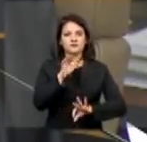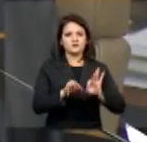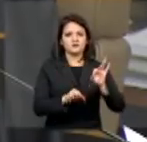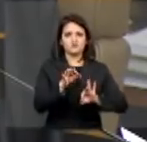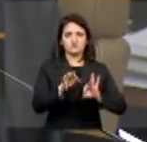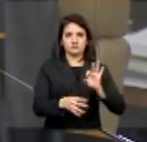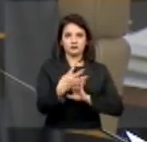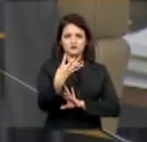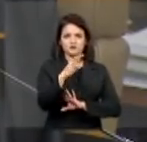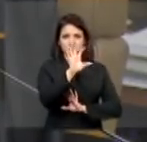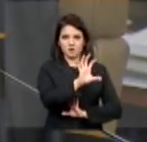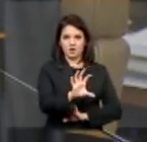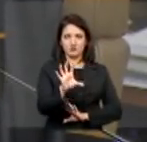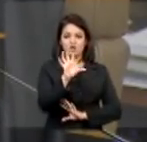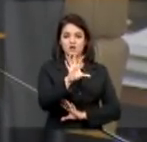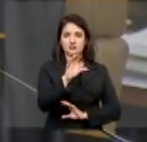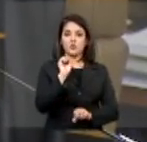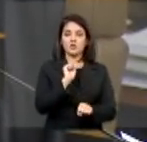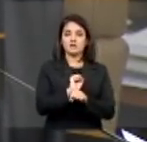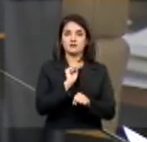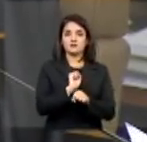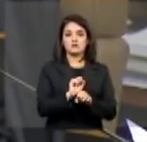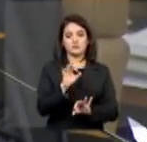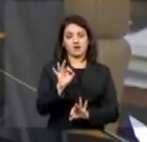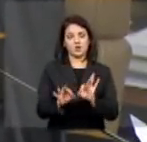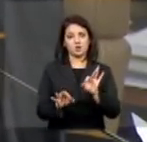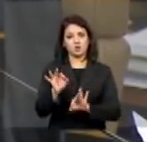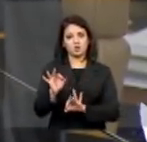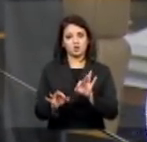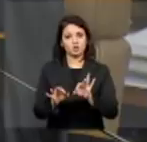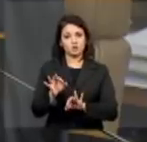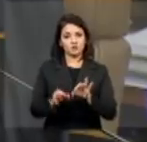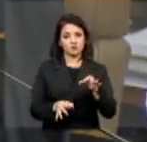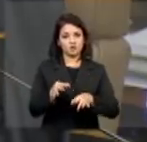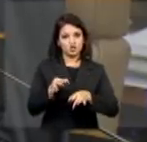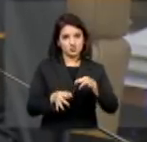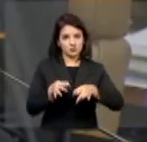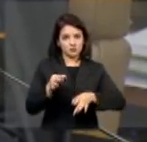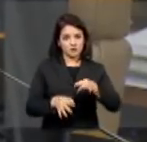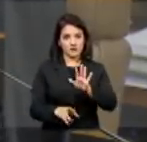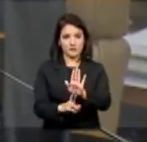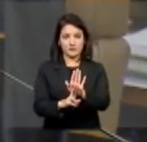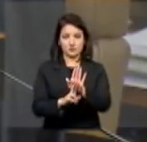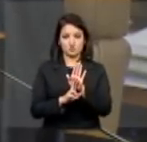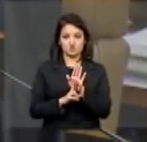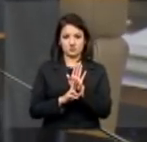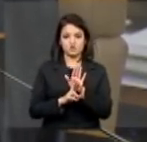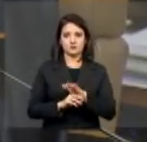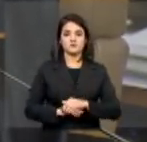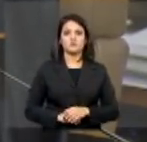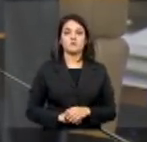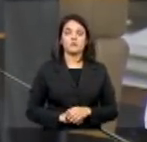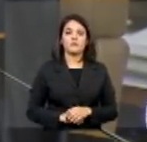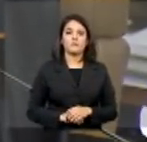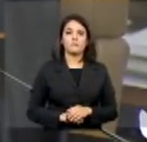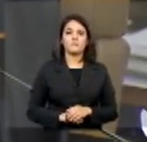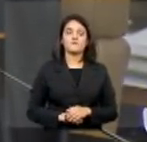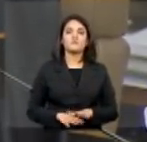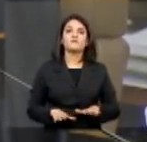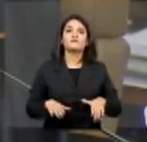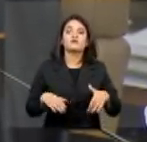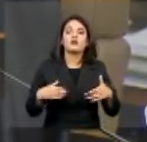4ª região aguardando julgamento dos respectivos recursos de apelação nesta impetração